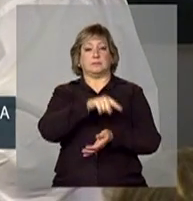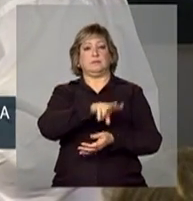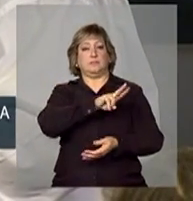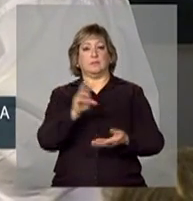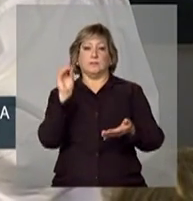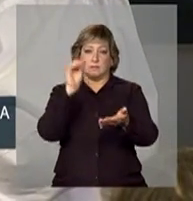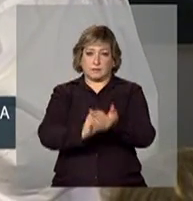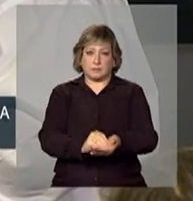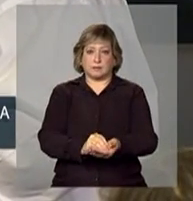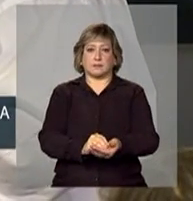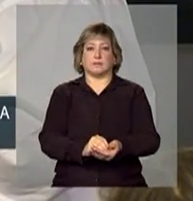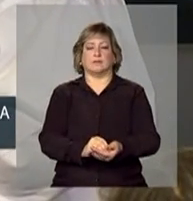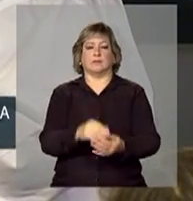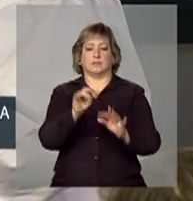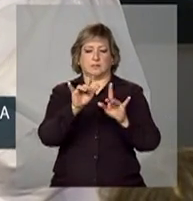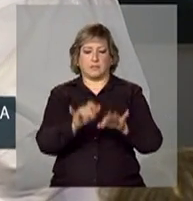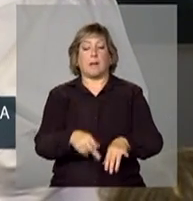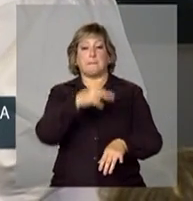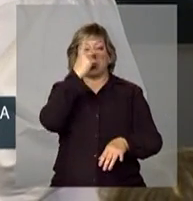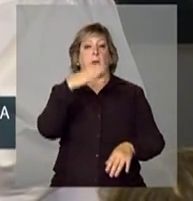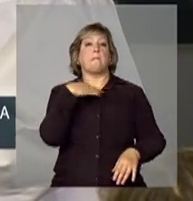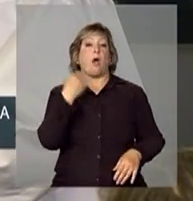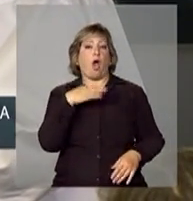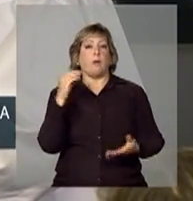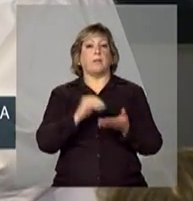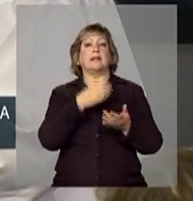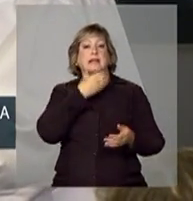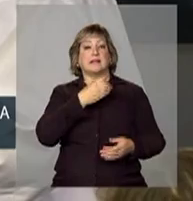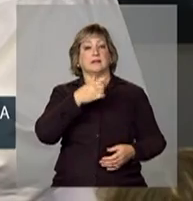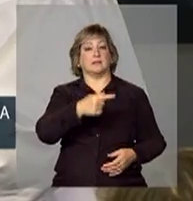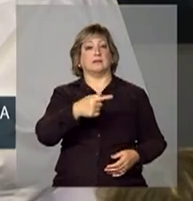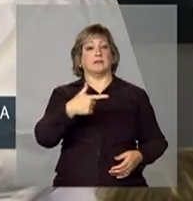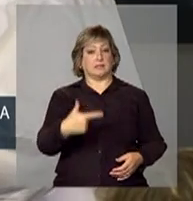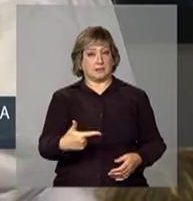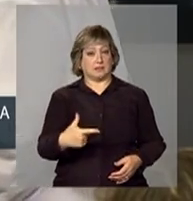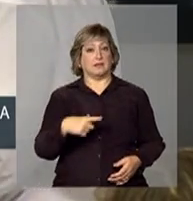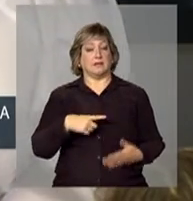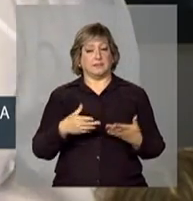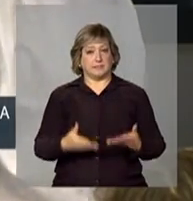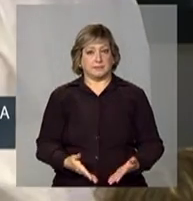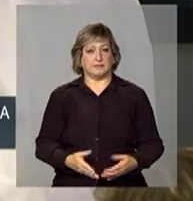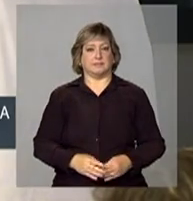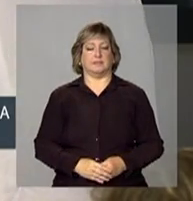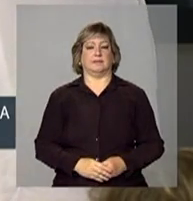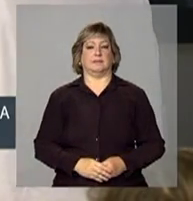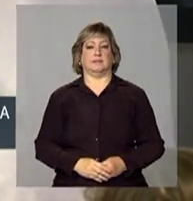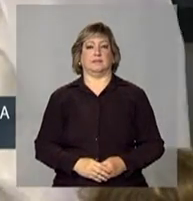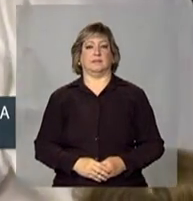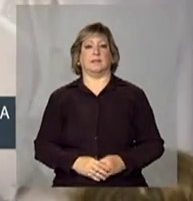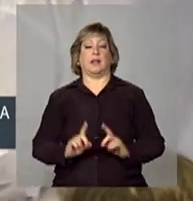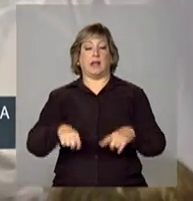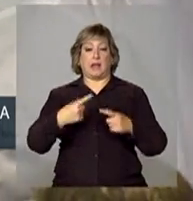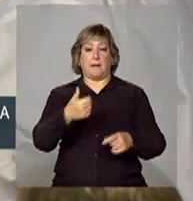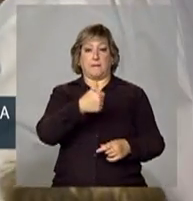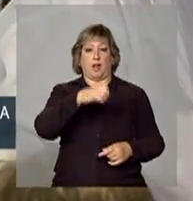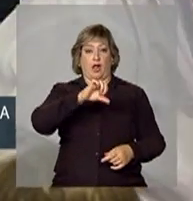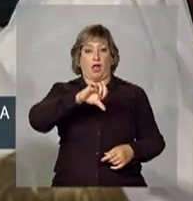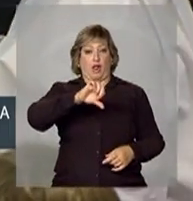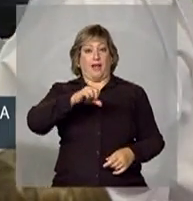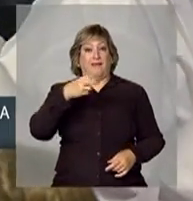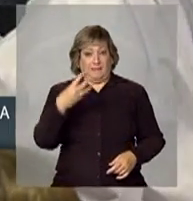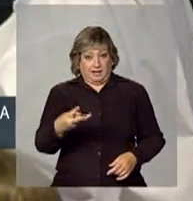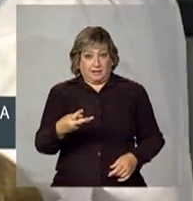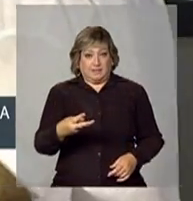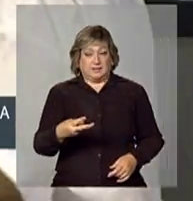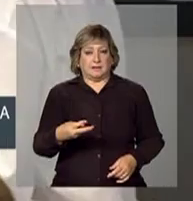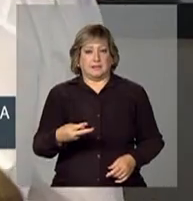Rubem Paiva no prontuário de pessoas mortas de dezembro de 1972. Em